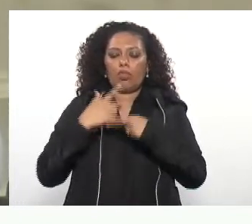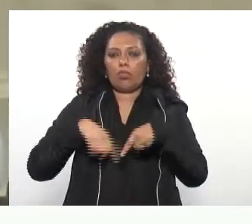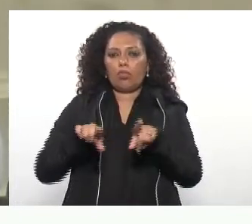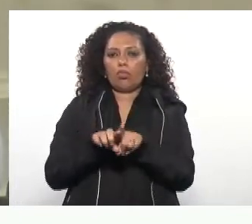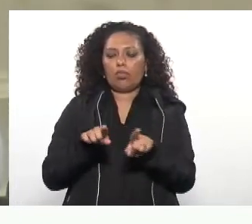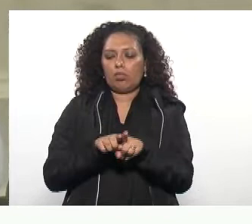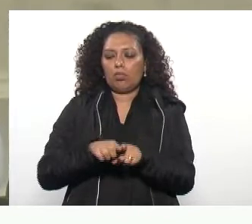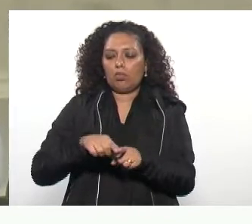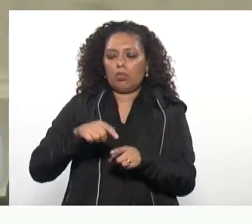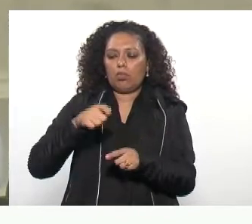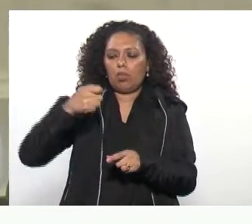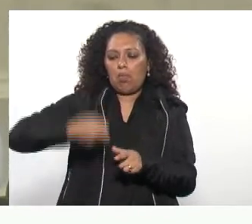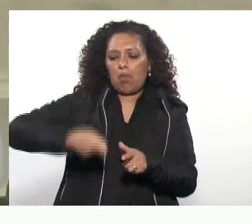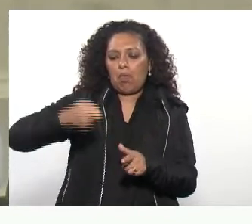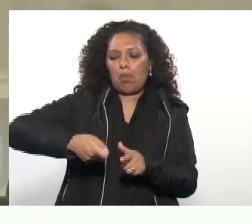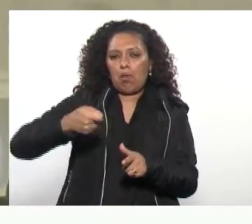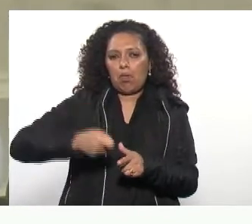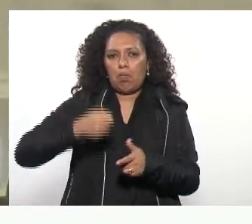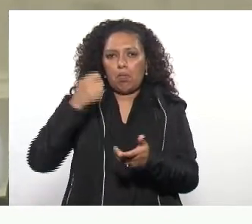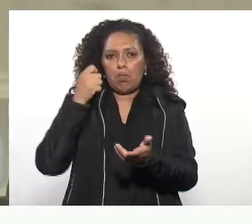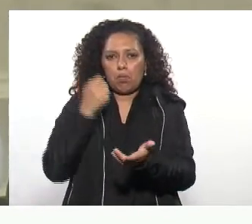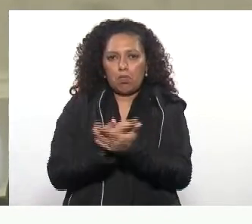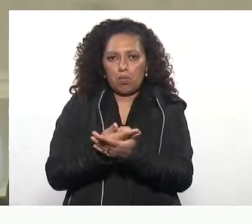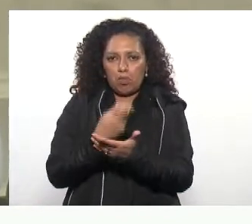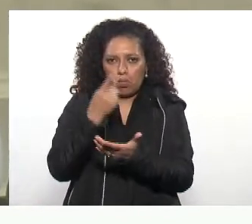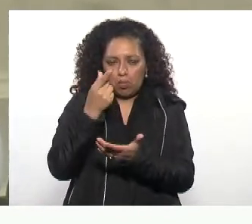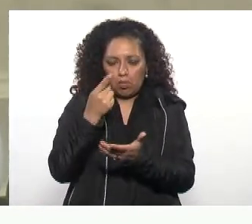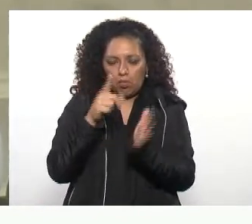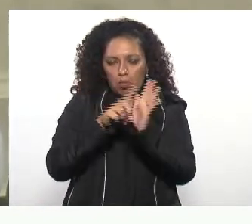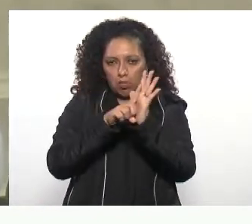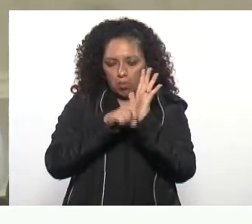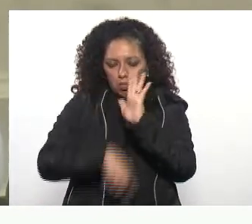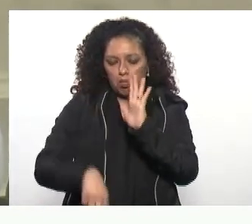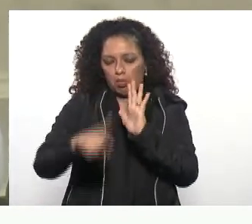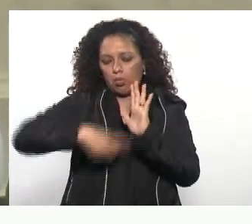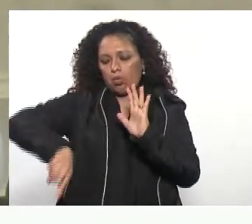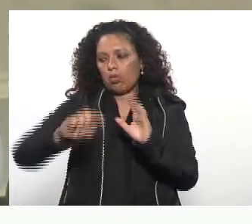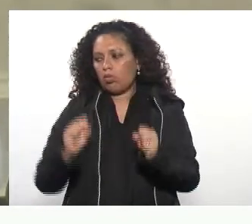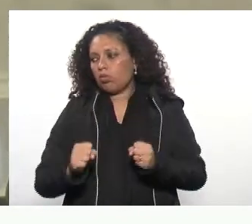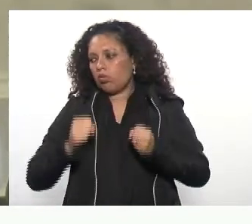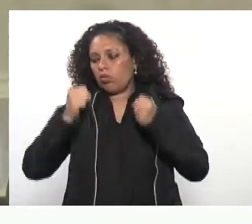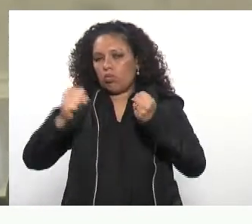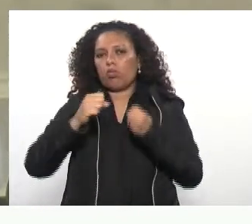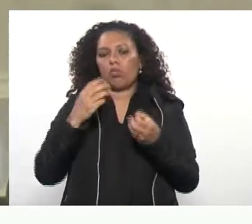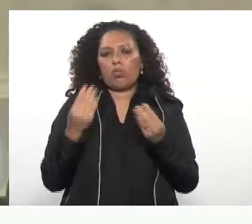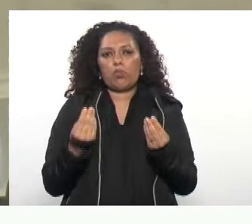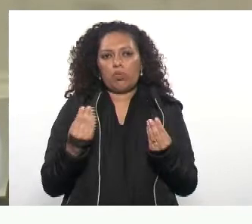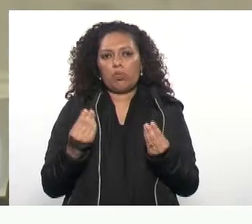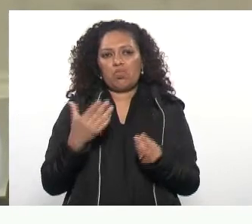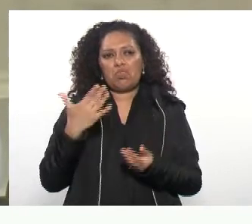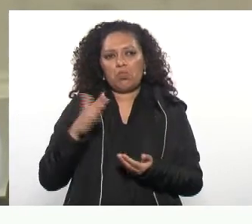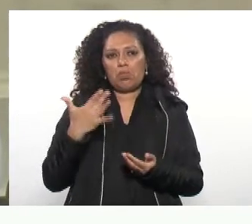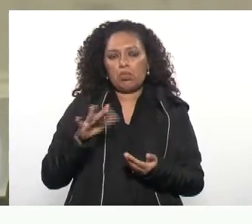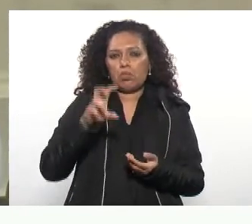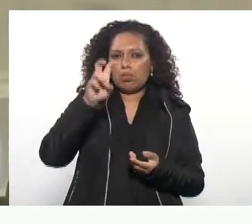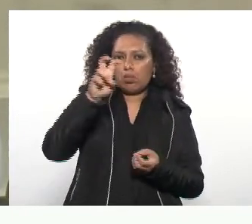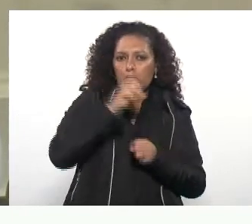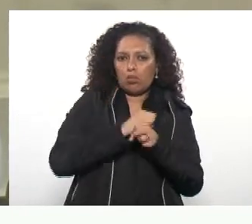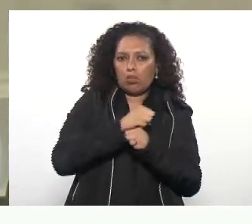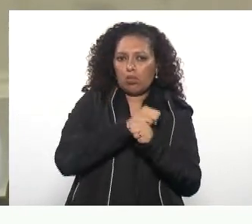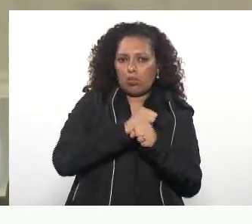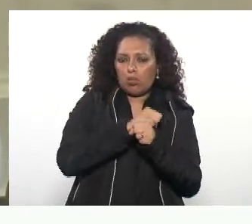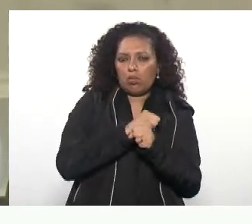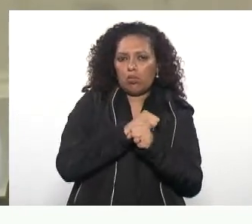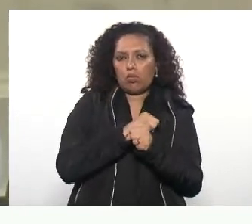da cobrança mínima, né, um detalhe que a gente lutou muito, tem cerca de 5 anos,